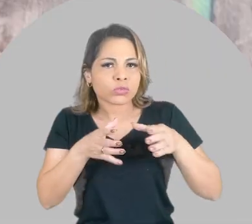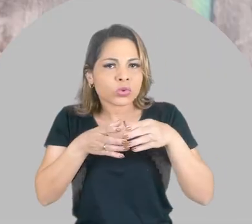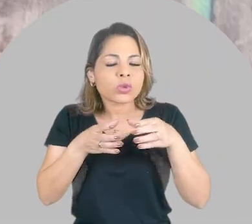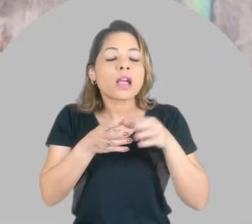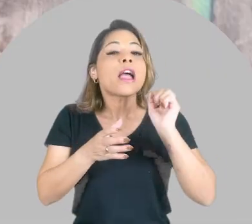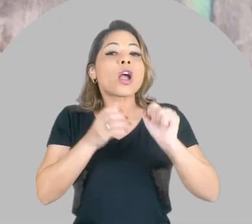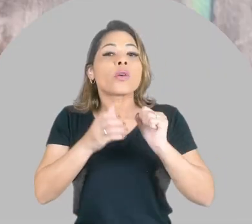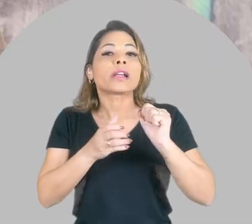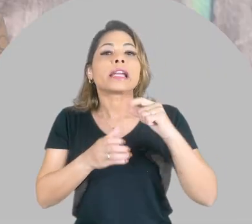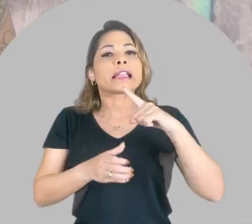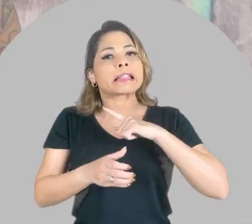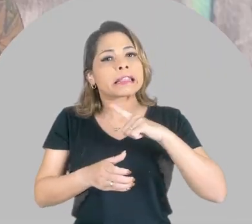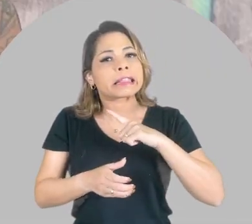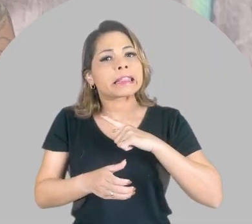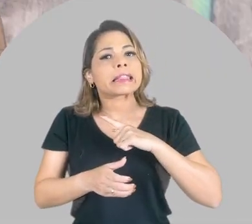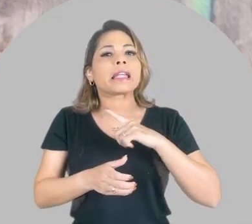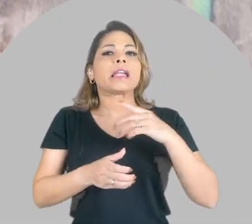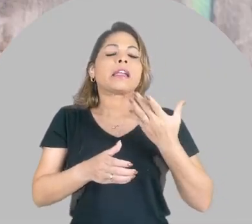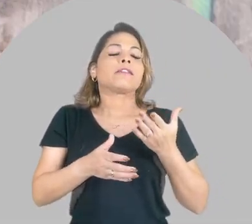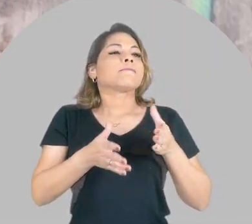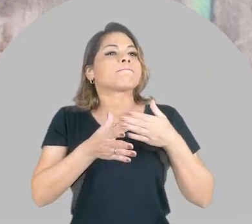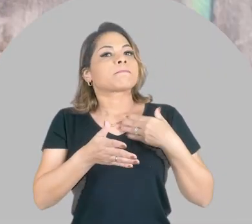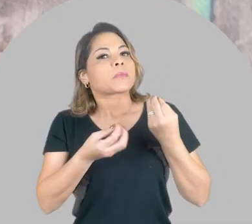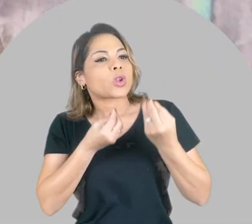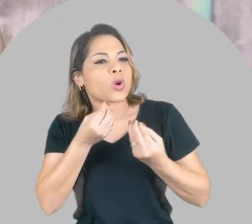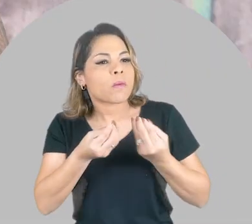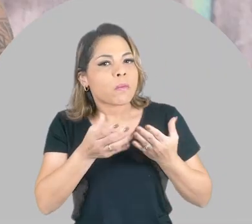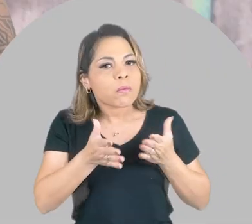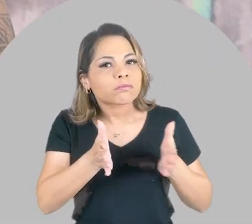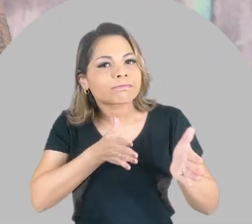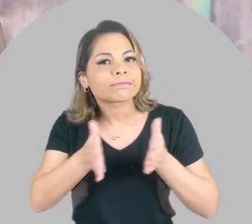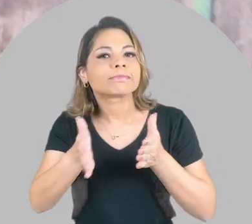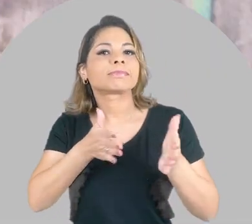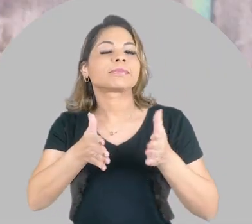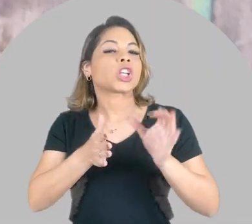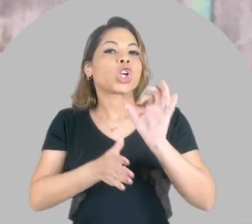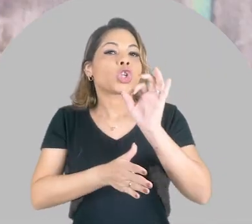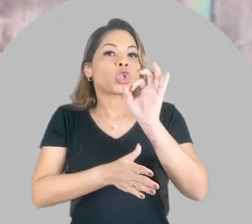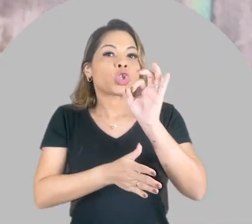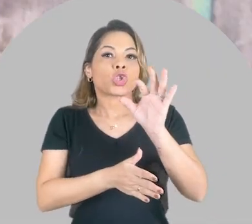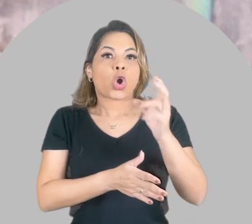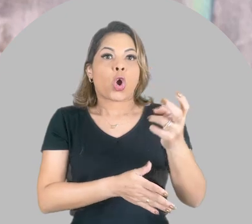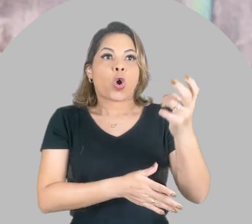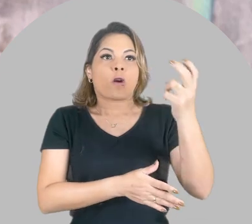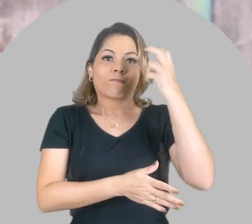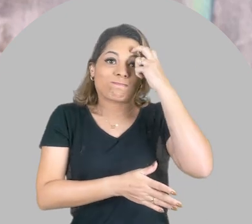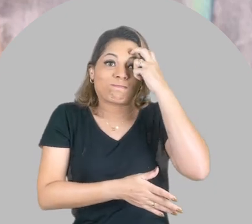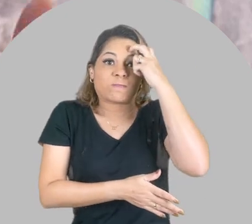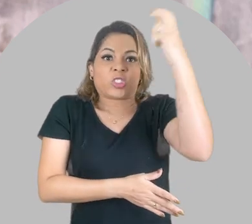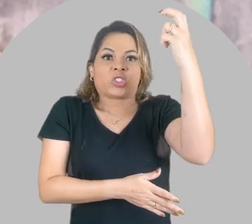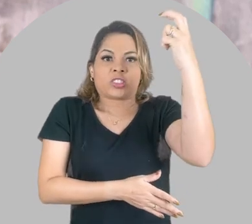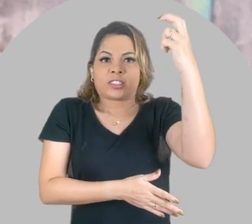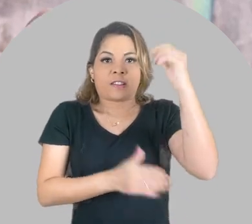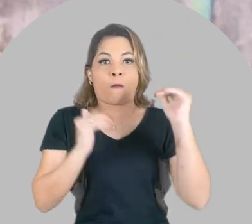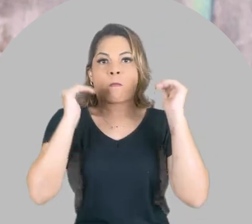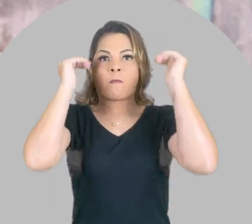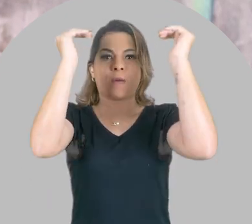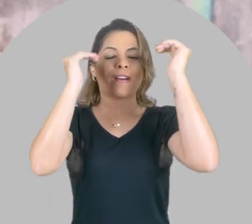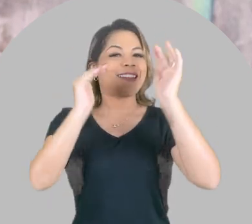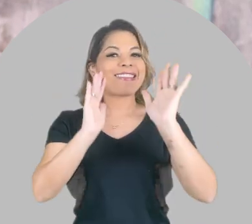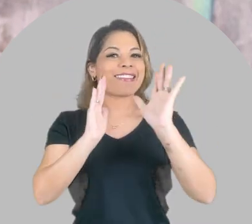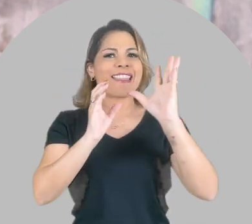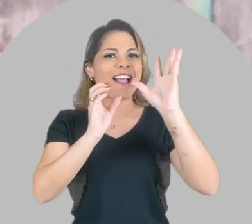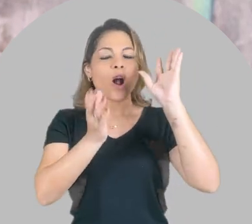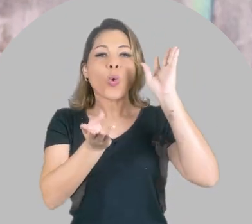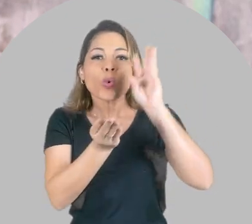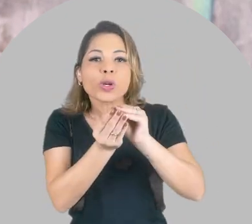meus ciclos, é um conhecimento de que tenho os acessos. Então o conhecimento de fato não é só uma sabedoria elevada, porque isso aí